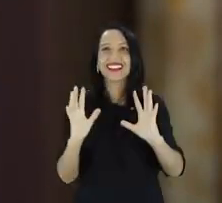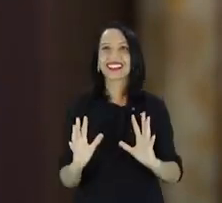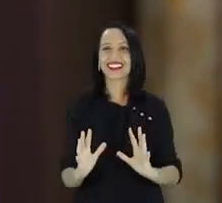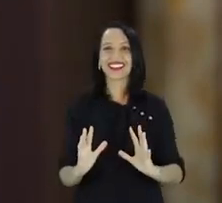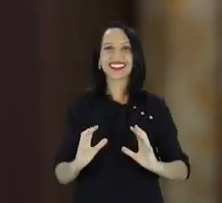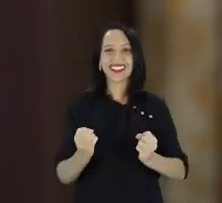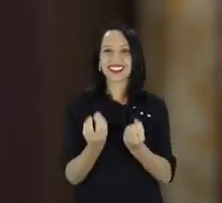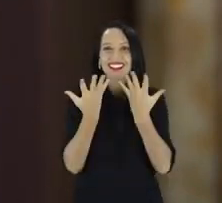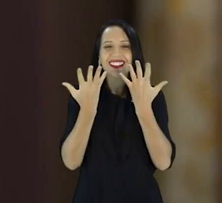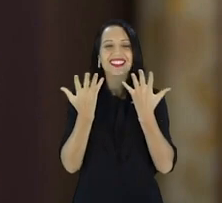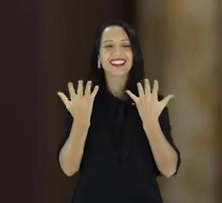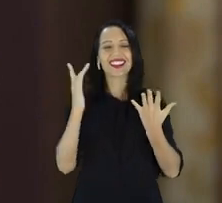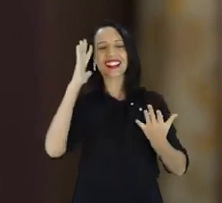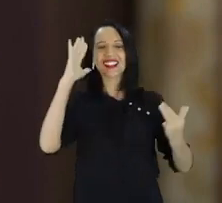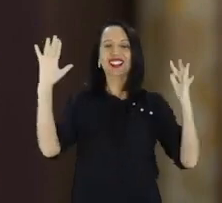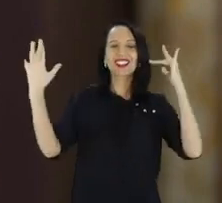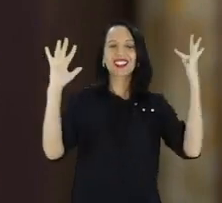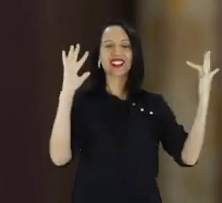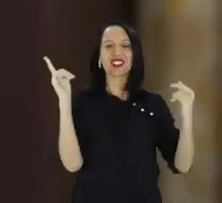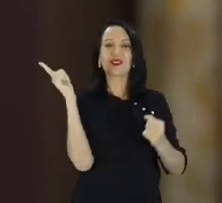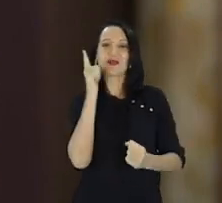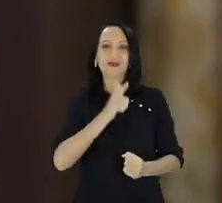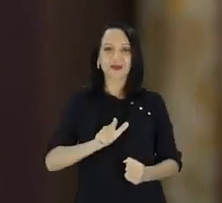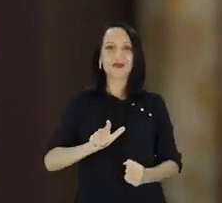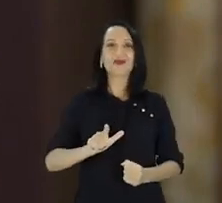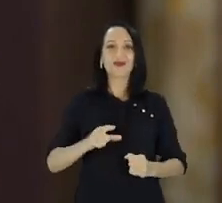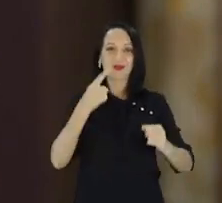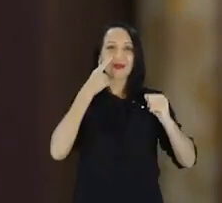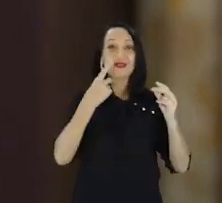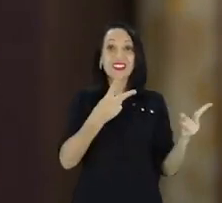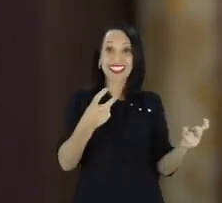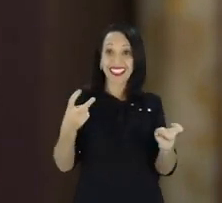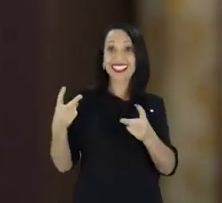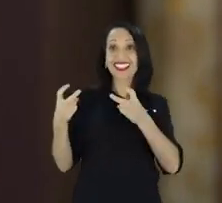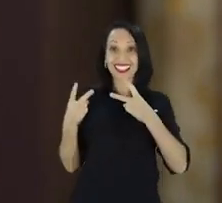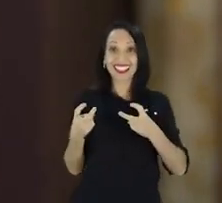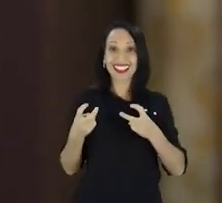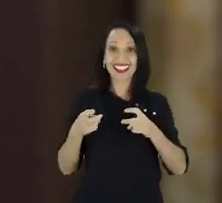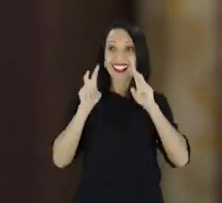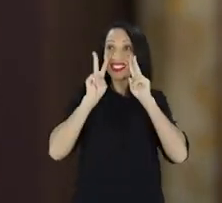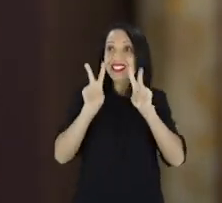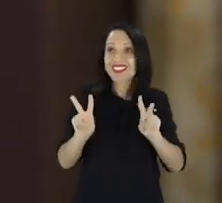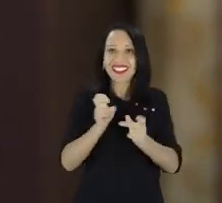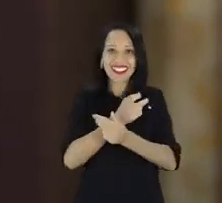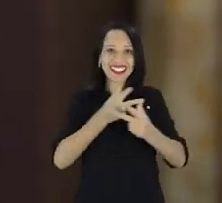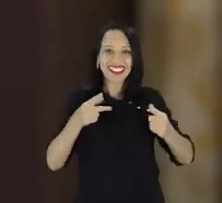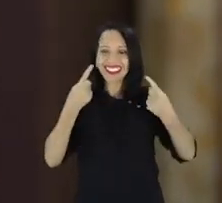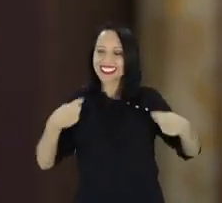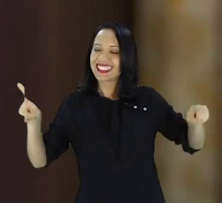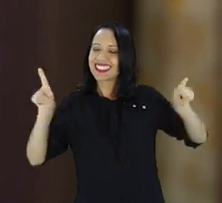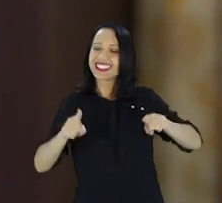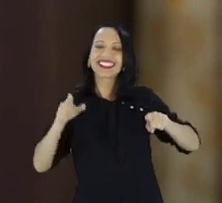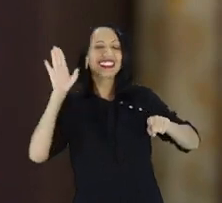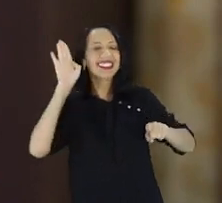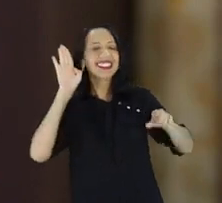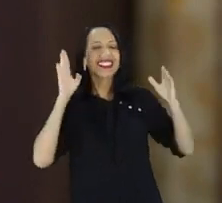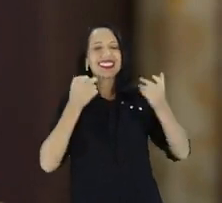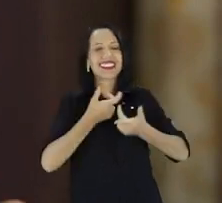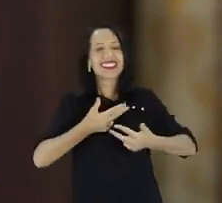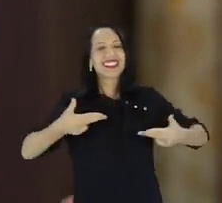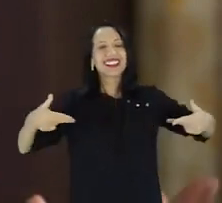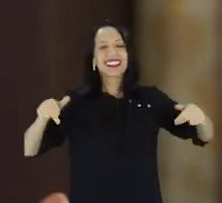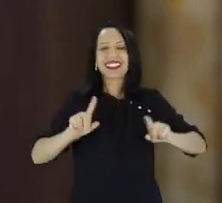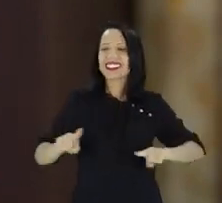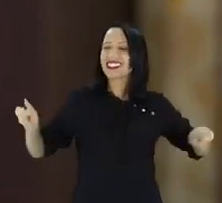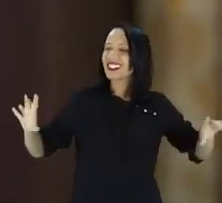se materializava nos sonhos e eu conseguia perceber ver coisas ouvir músicas orquestrais eu conseguia ver